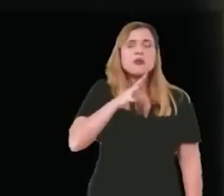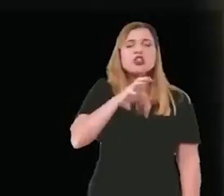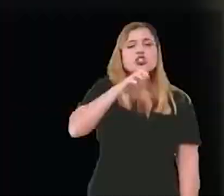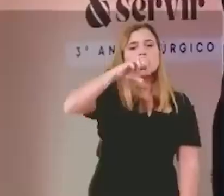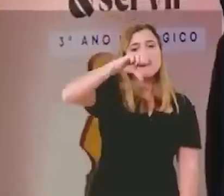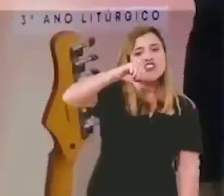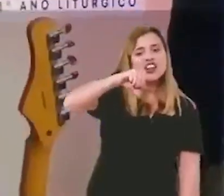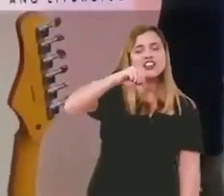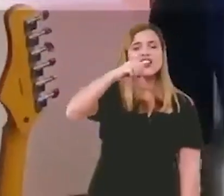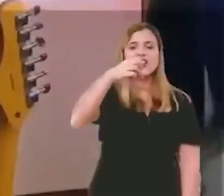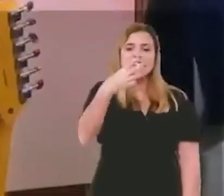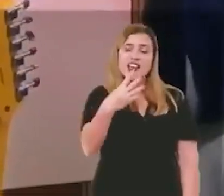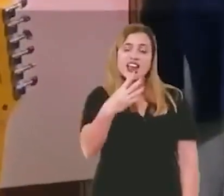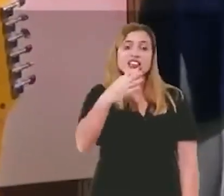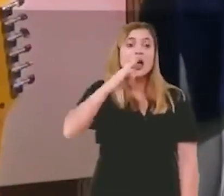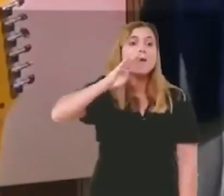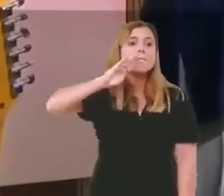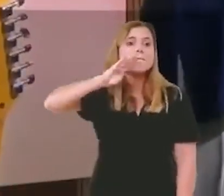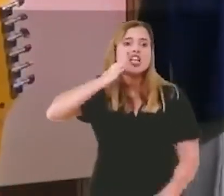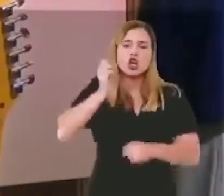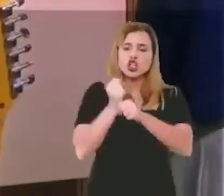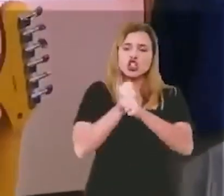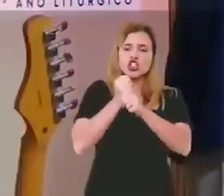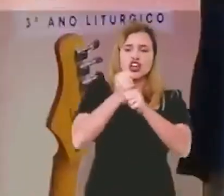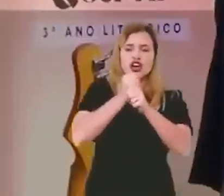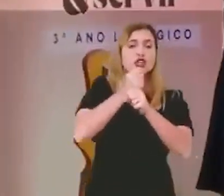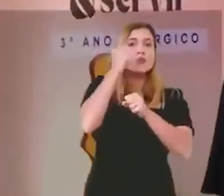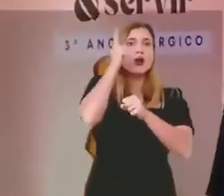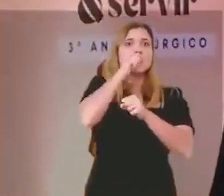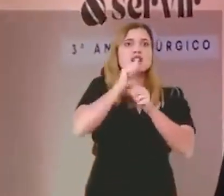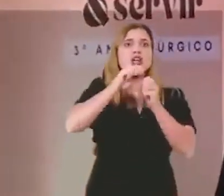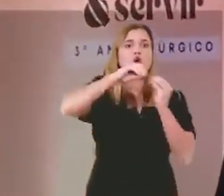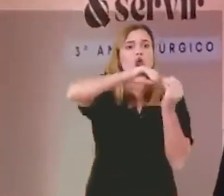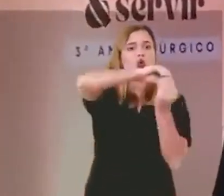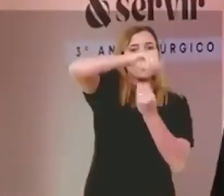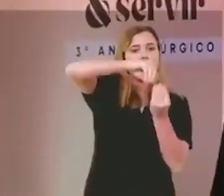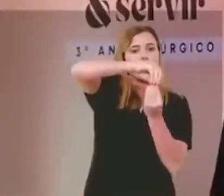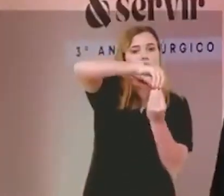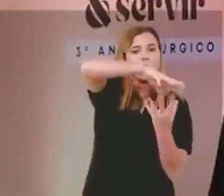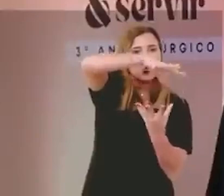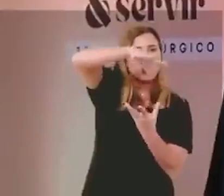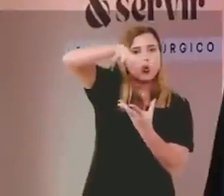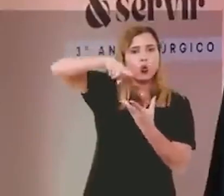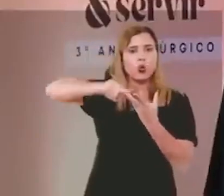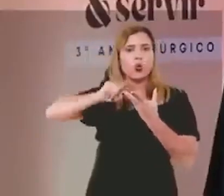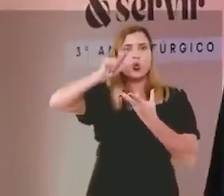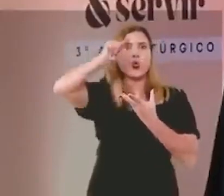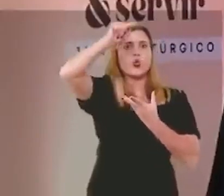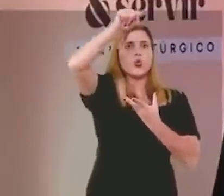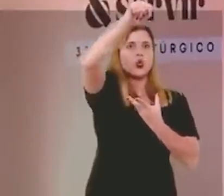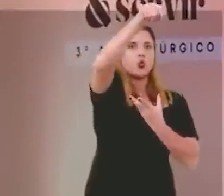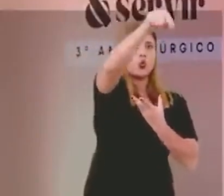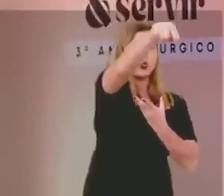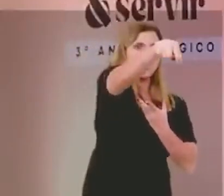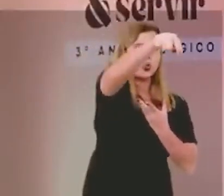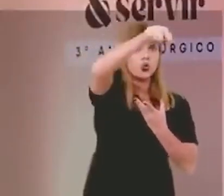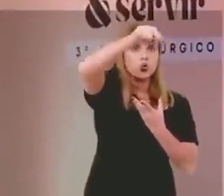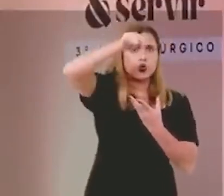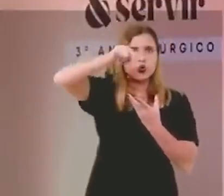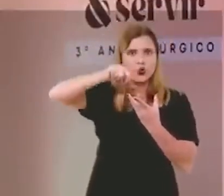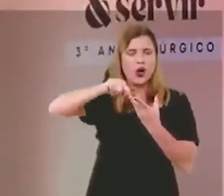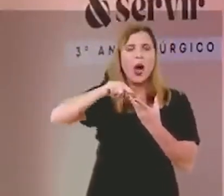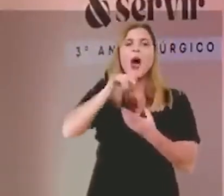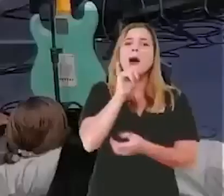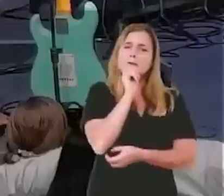para expressar a idade do universo. Pois não há um sentido desse universo. Jesus falou assim: esse aqui é eu criei esse aqui, eu